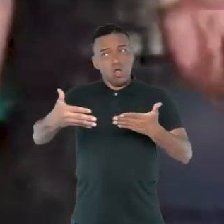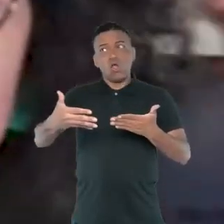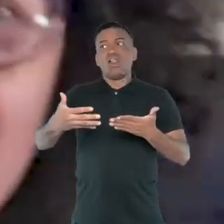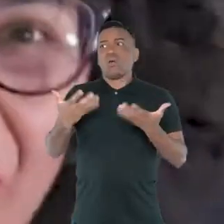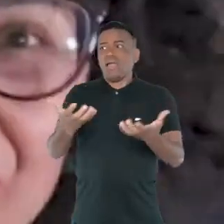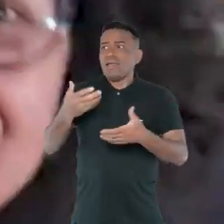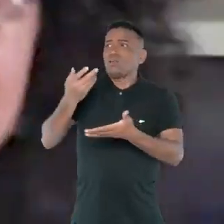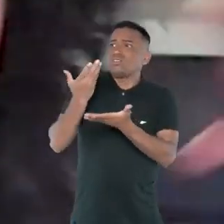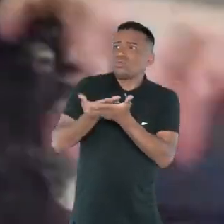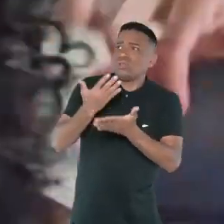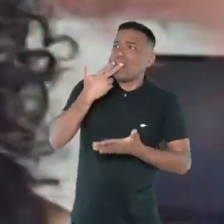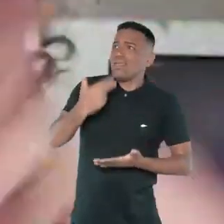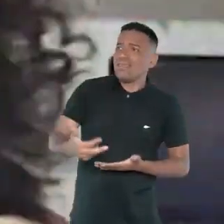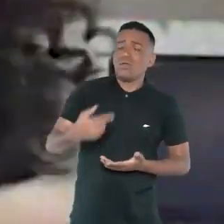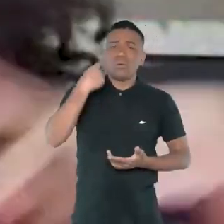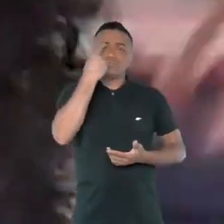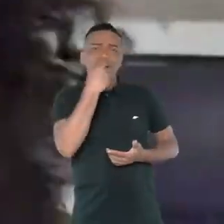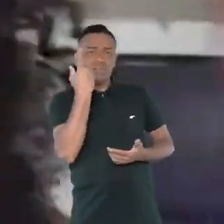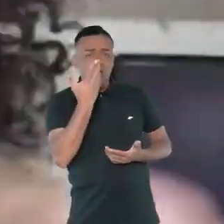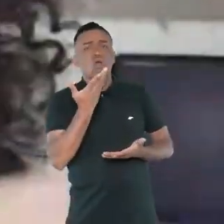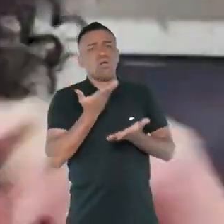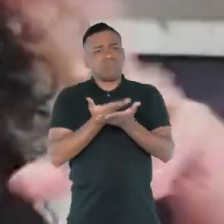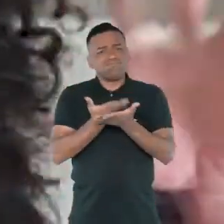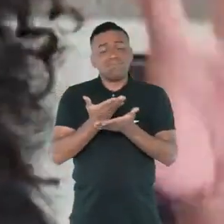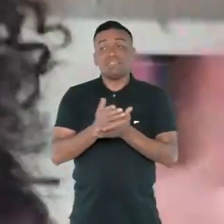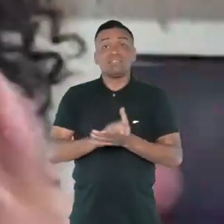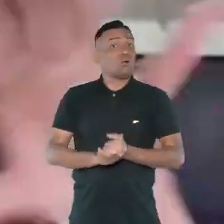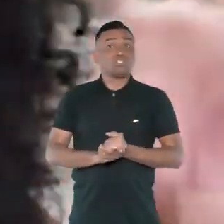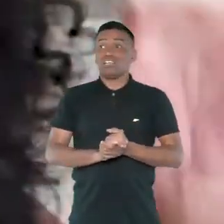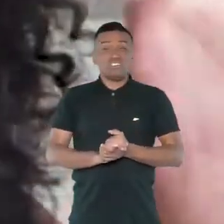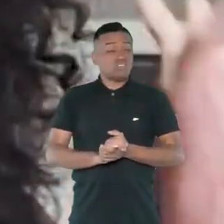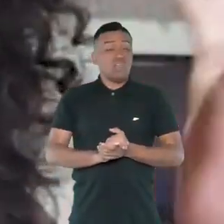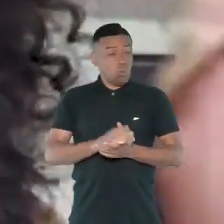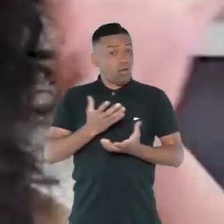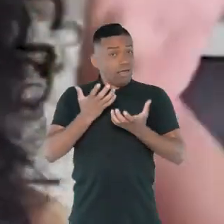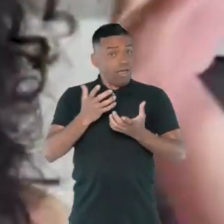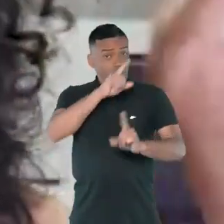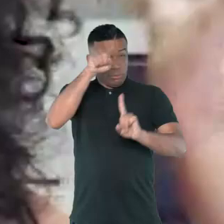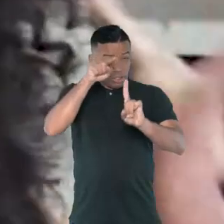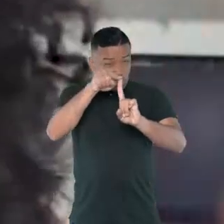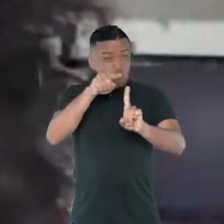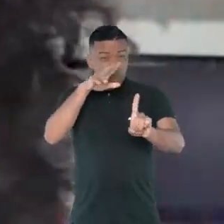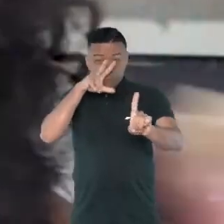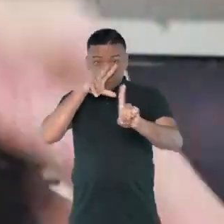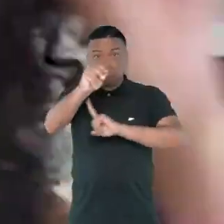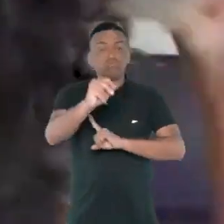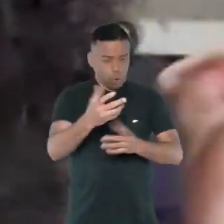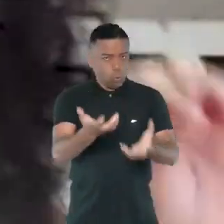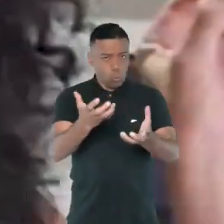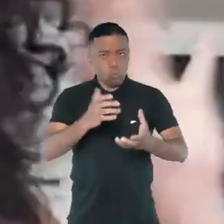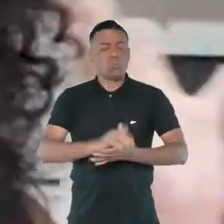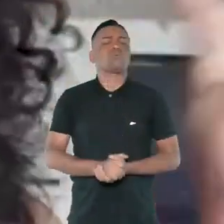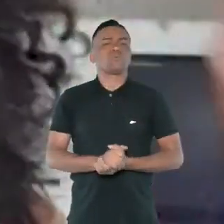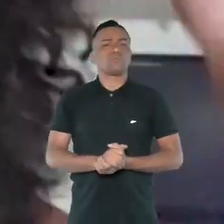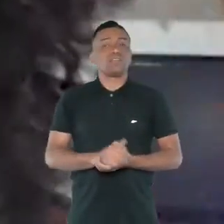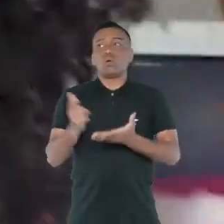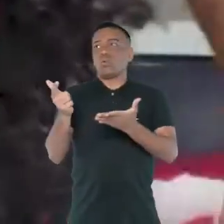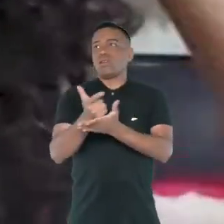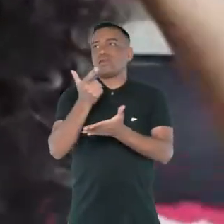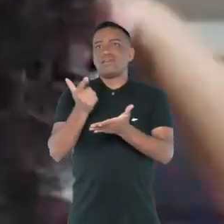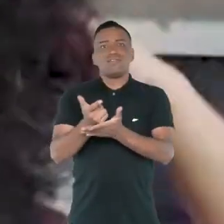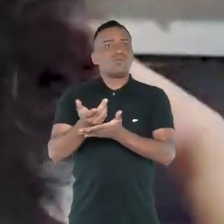falar espanhol. E eu comecei a fazer aula, comecei a estudar, sabe assim, toda aquela coisa assim, eu sou assim, eu cismo com uma coisa e